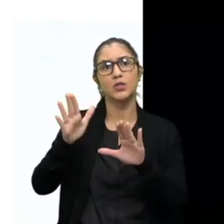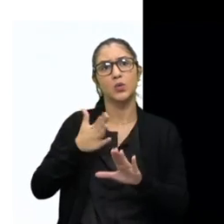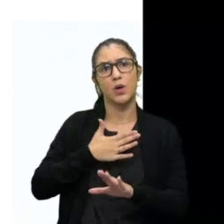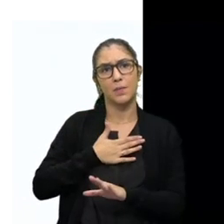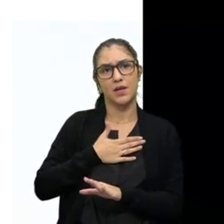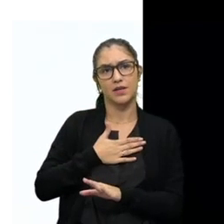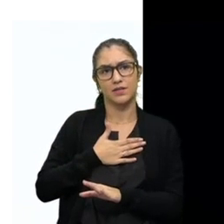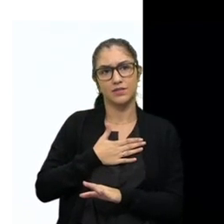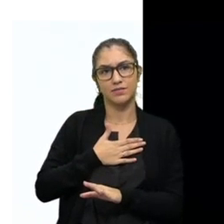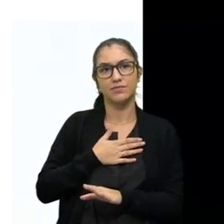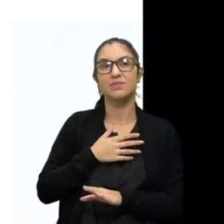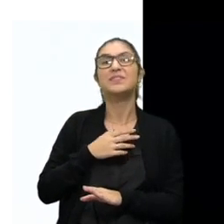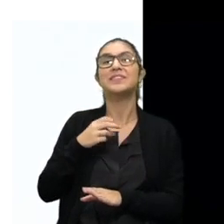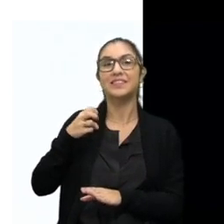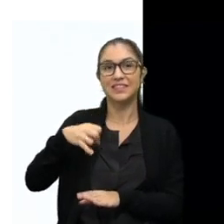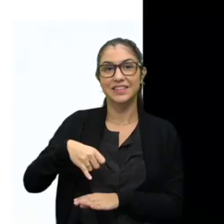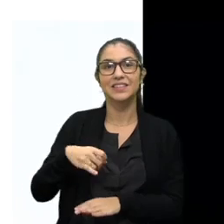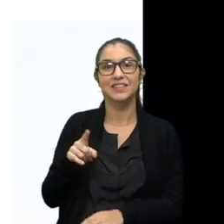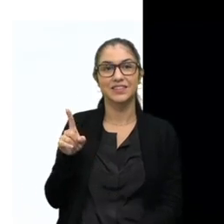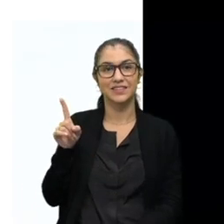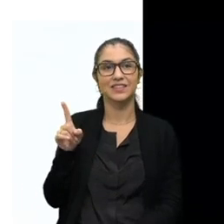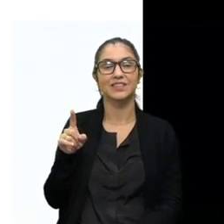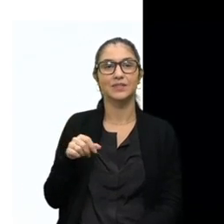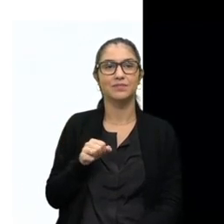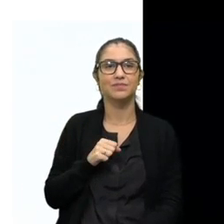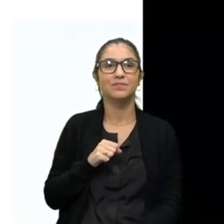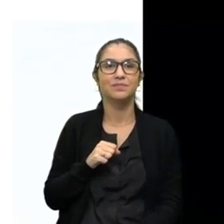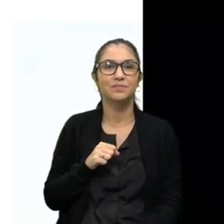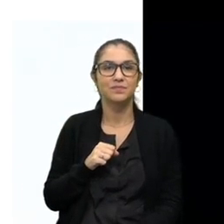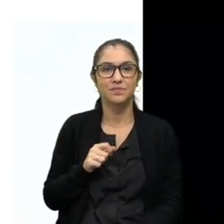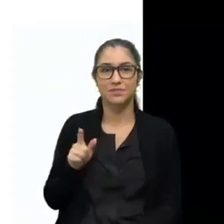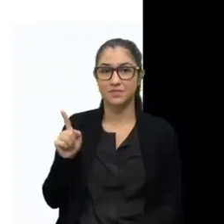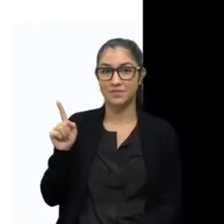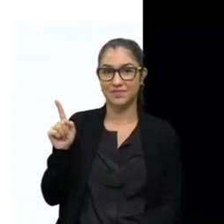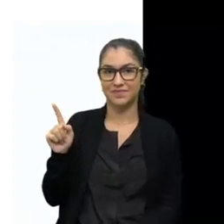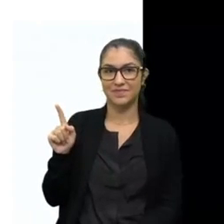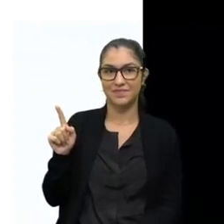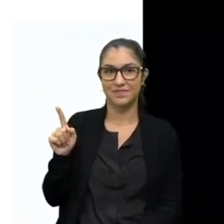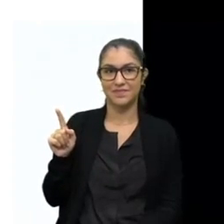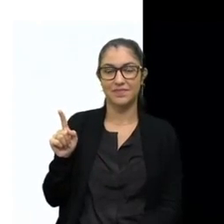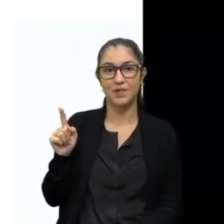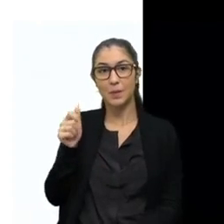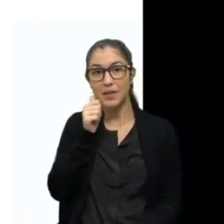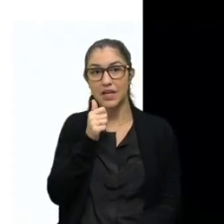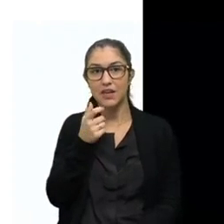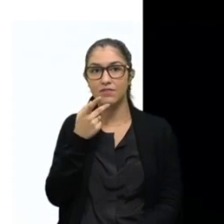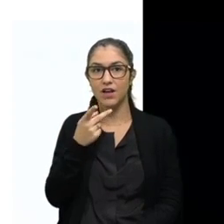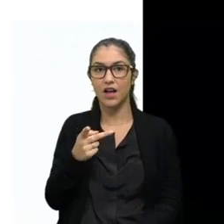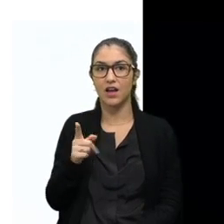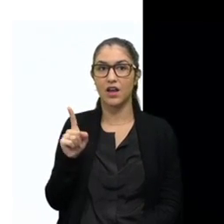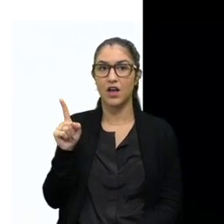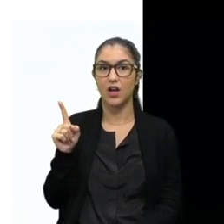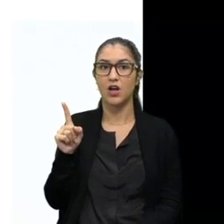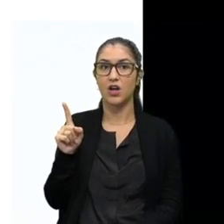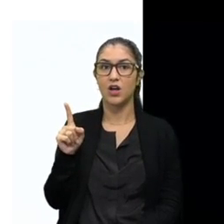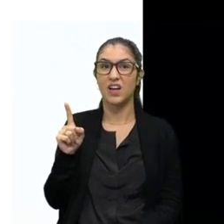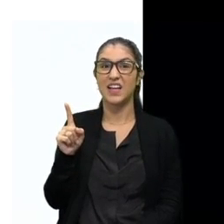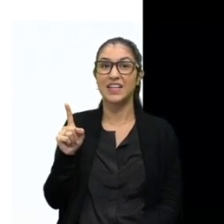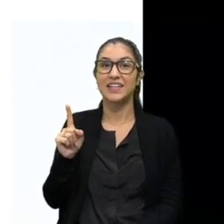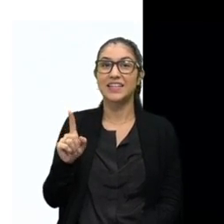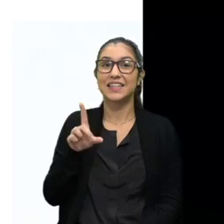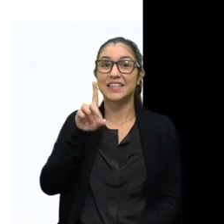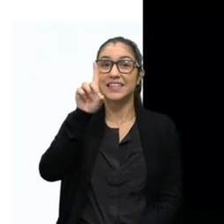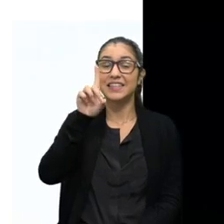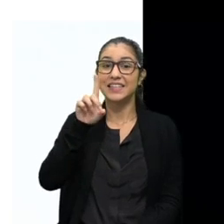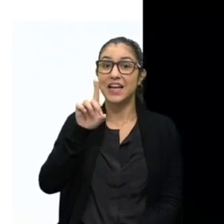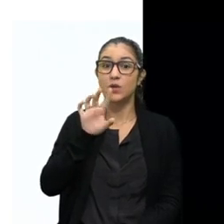de mim. E ainda responde a dela, né? Sim, vou tomar remédio. Aí ela vai fazer a correção. Ó, ele escreveu,